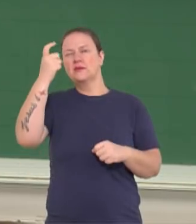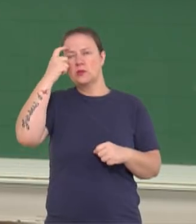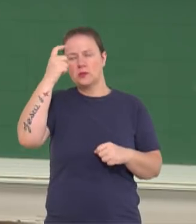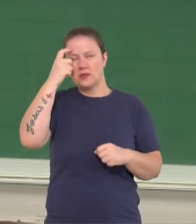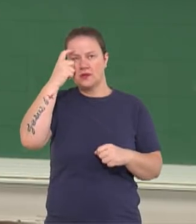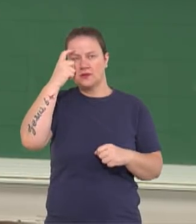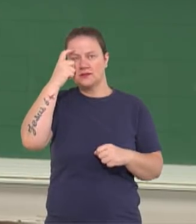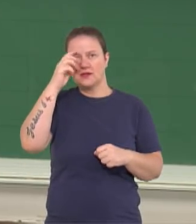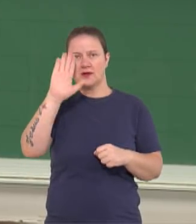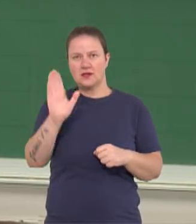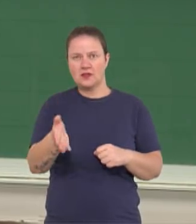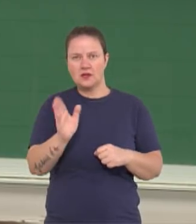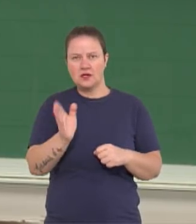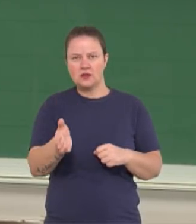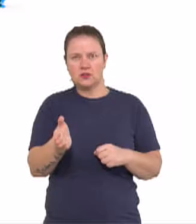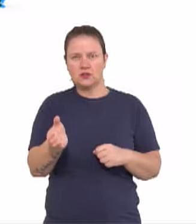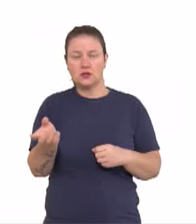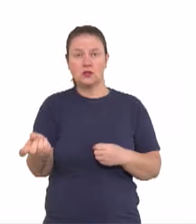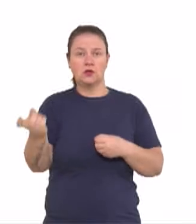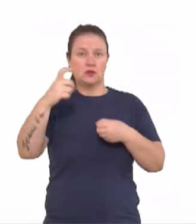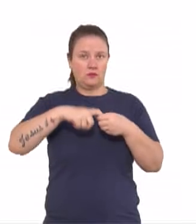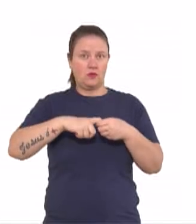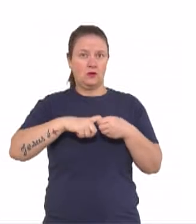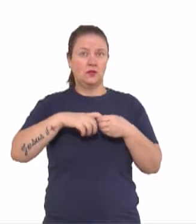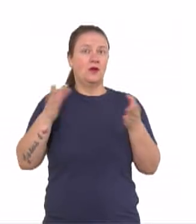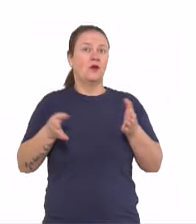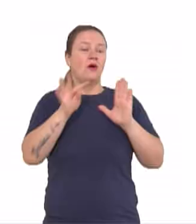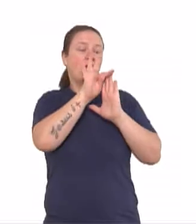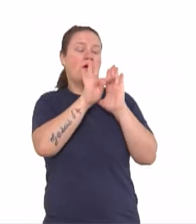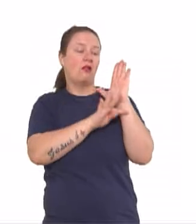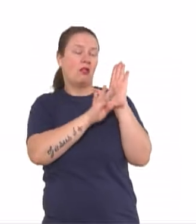um tempinho para vocês darem uma relida aí no texto.